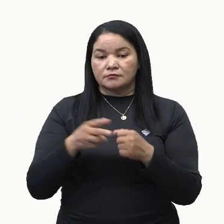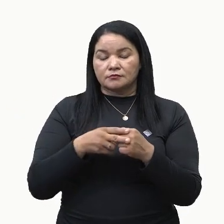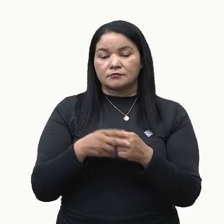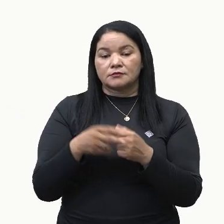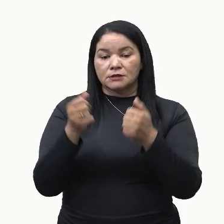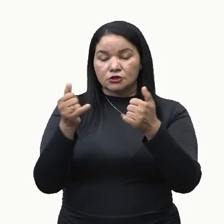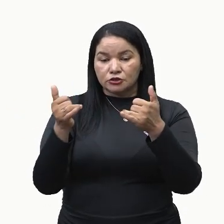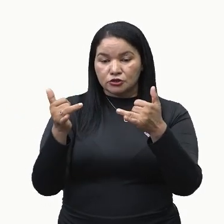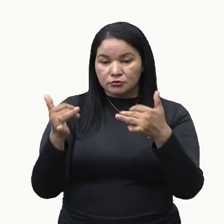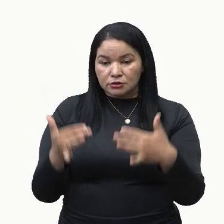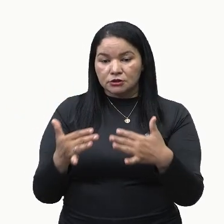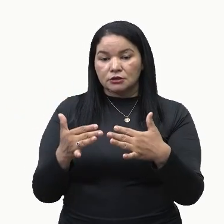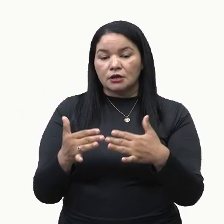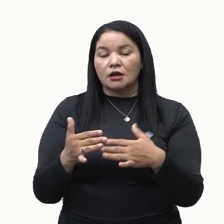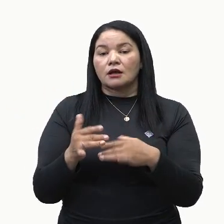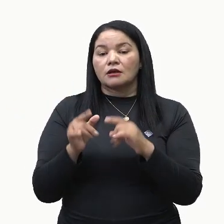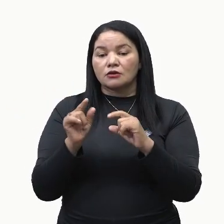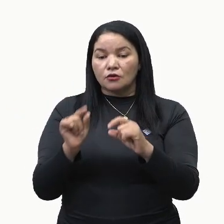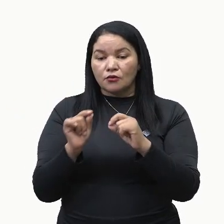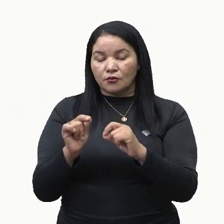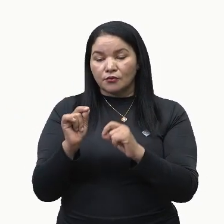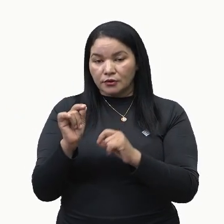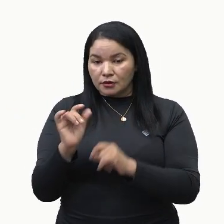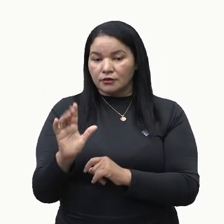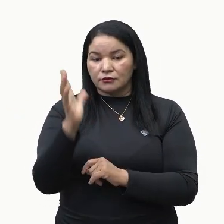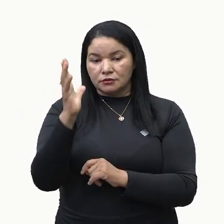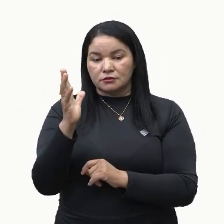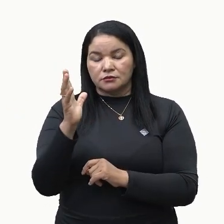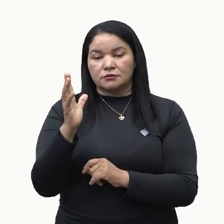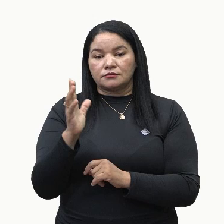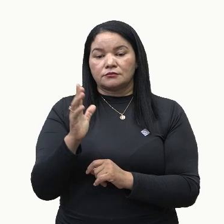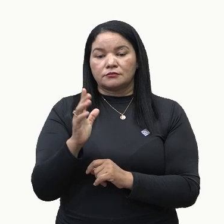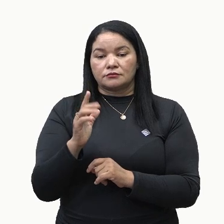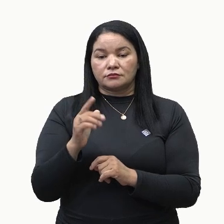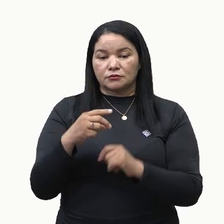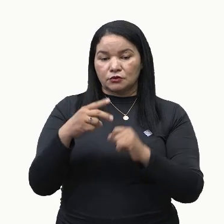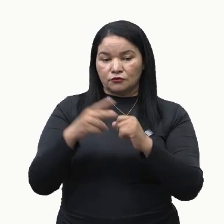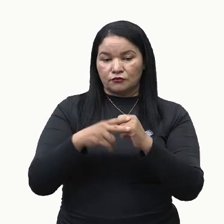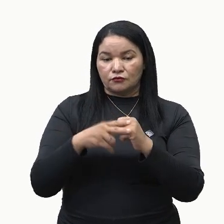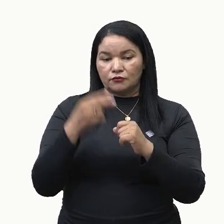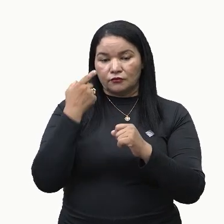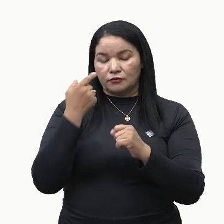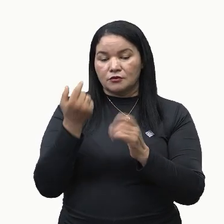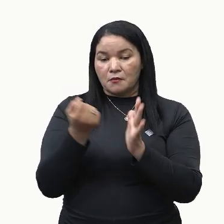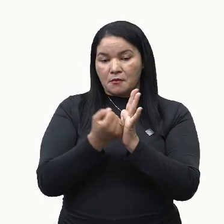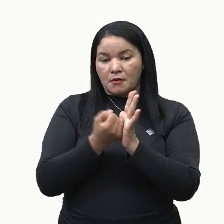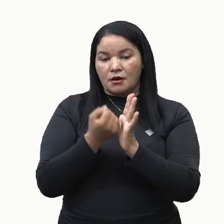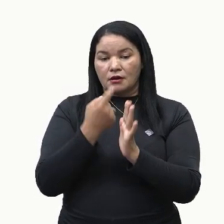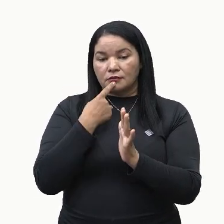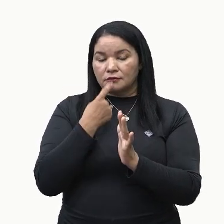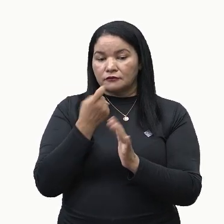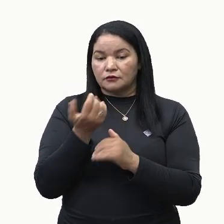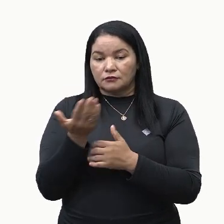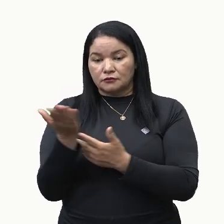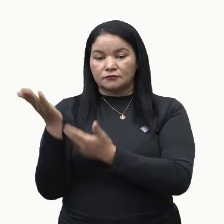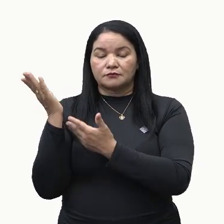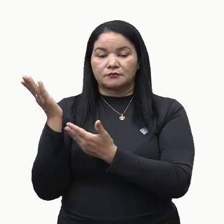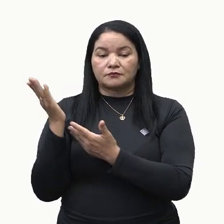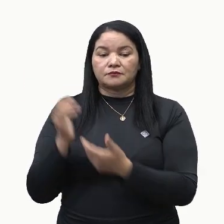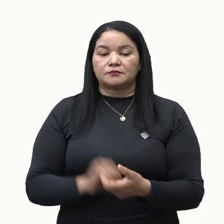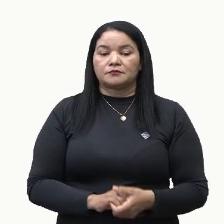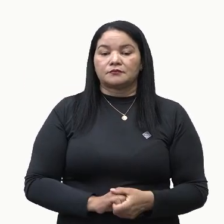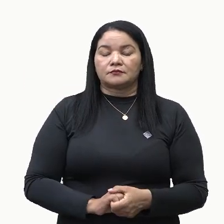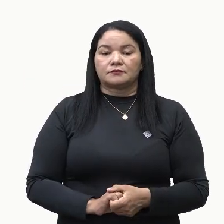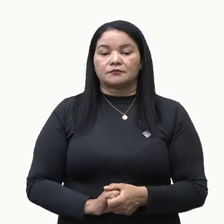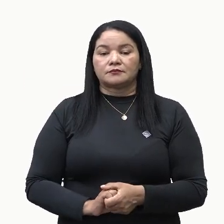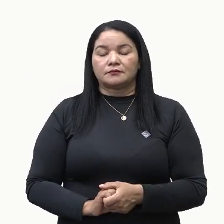explicar o que aconteceu. É sua obrigação explicar o que aconteceu. Temos um